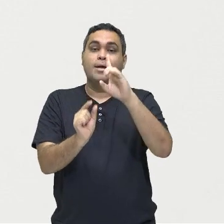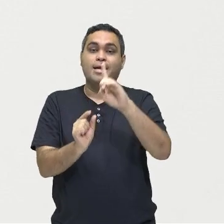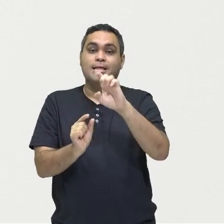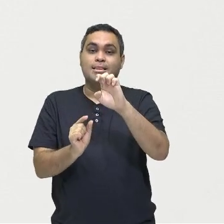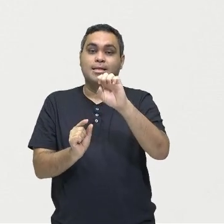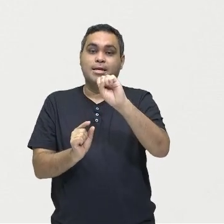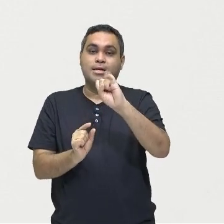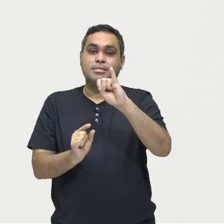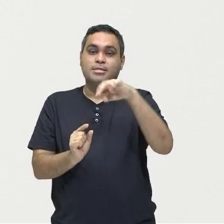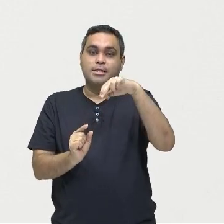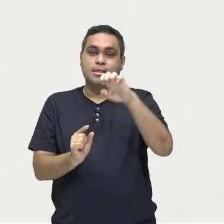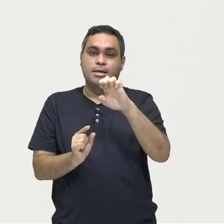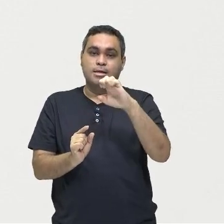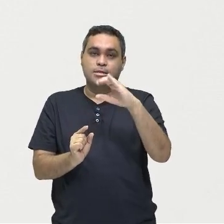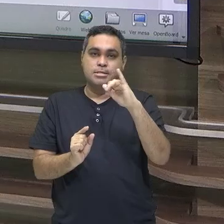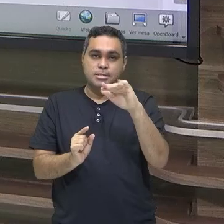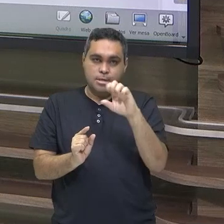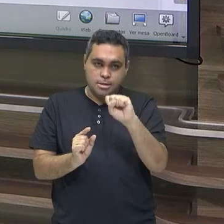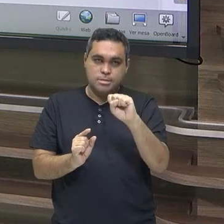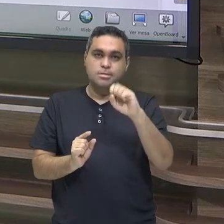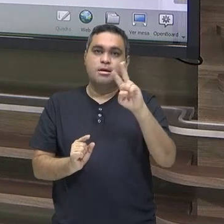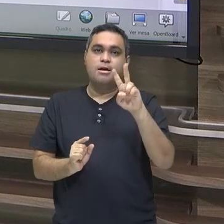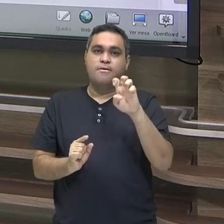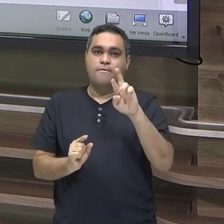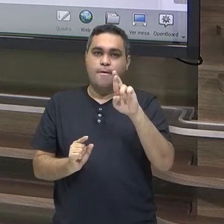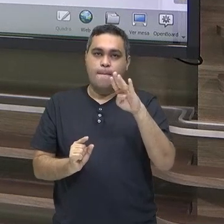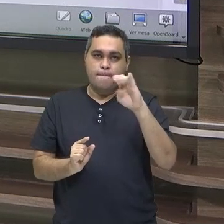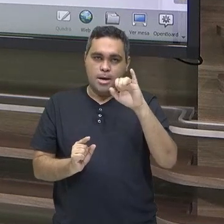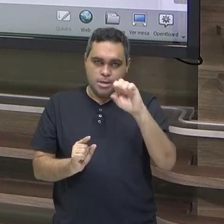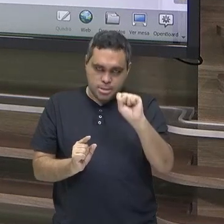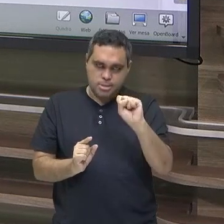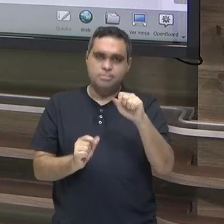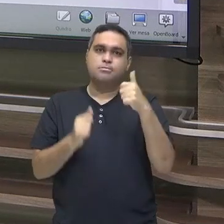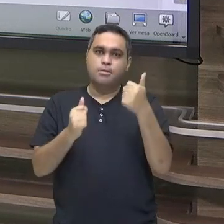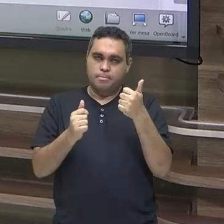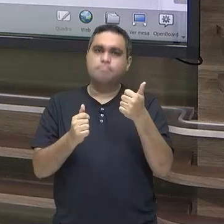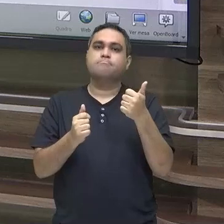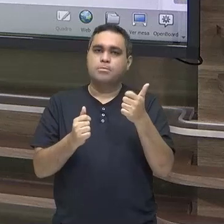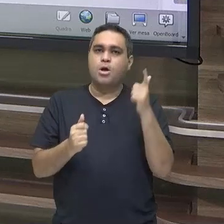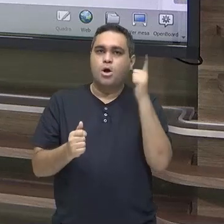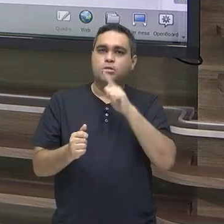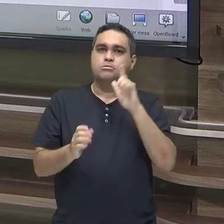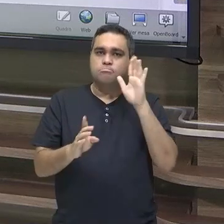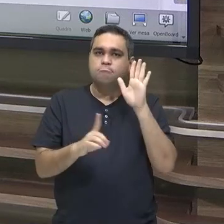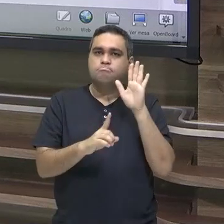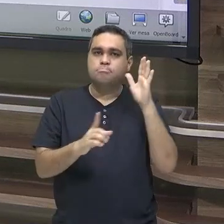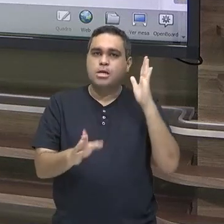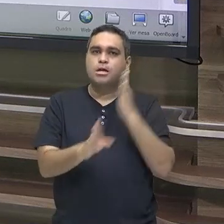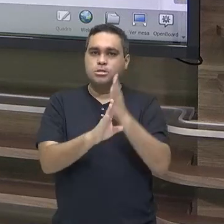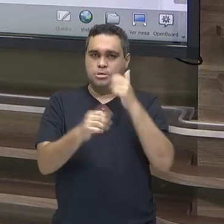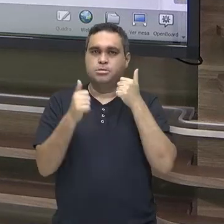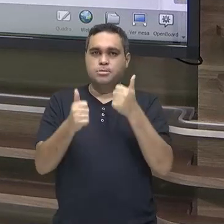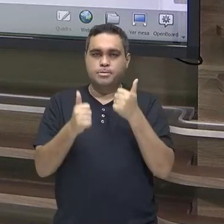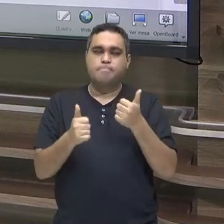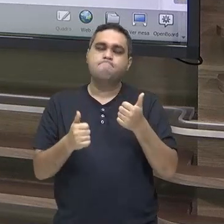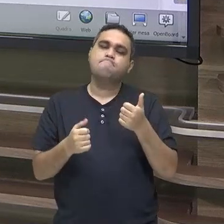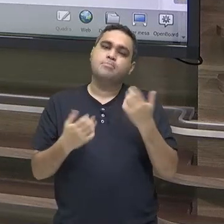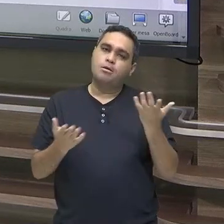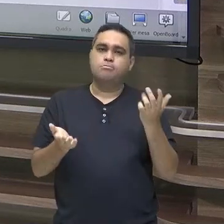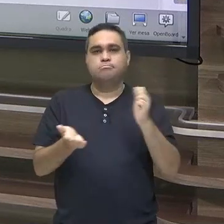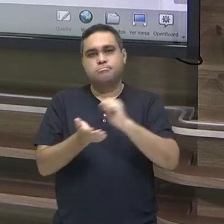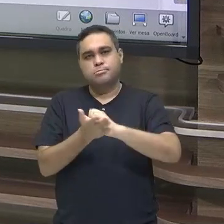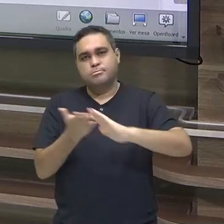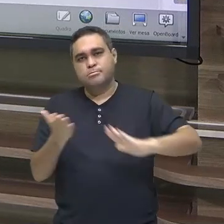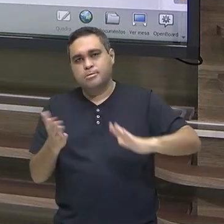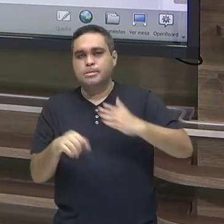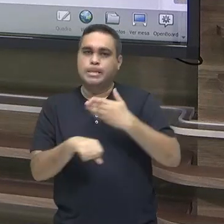oculto ou sujeito implícito, né? Aquele que está na oração, mas ele não está escrito, ok, turmas? Então, esse foi o nosso exercitando